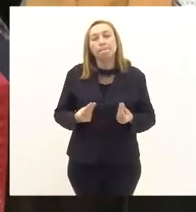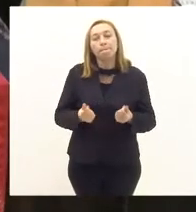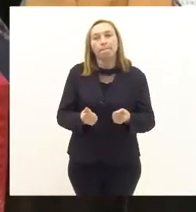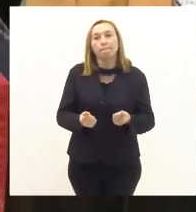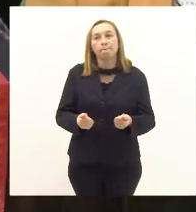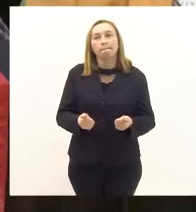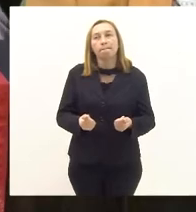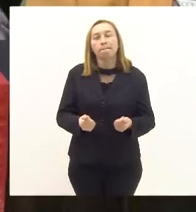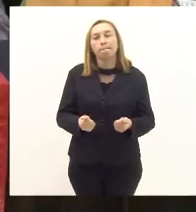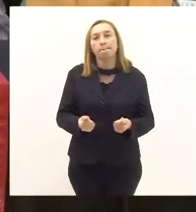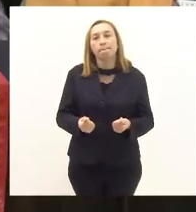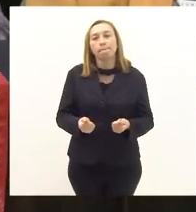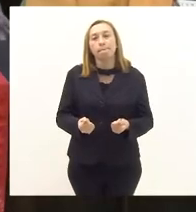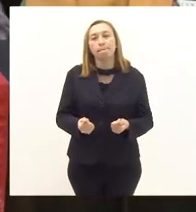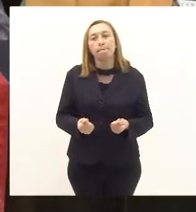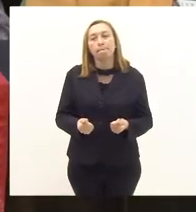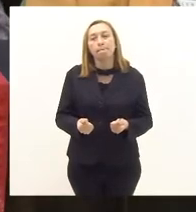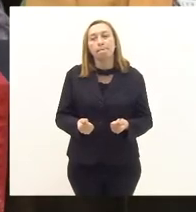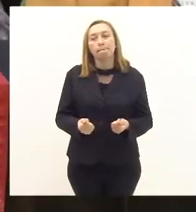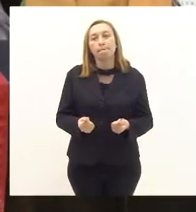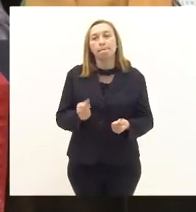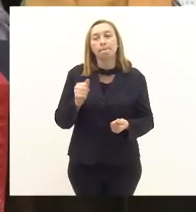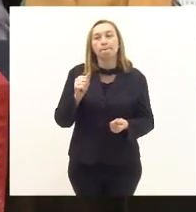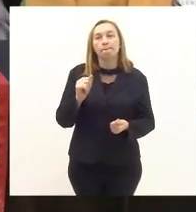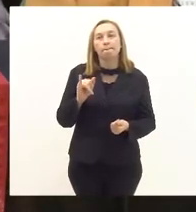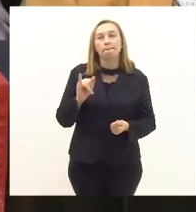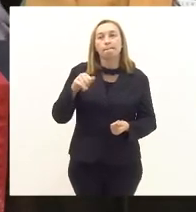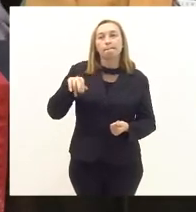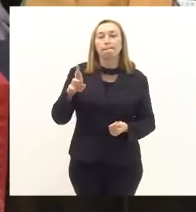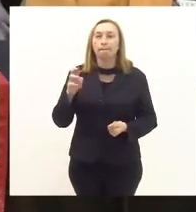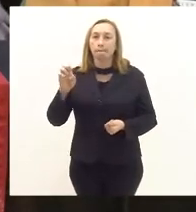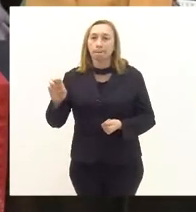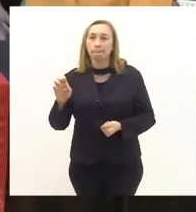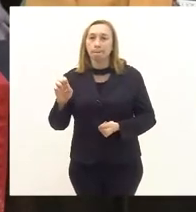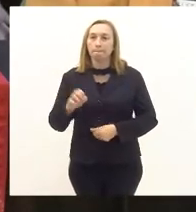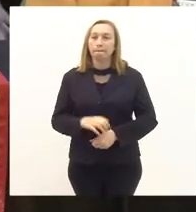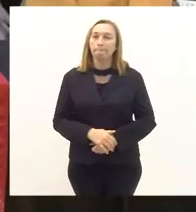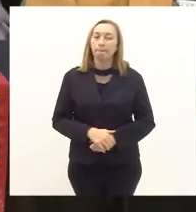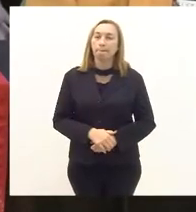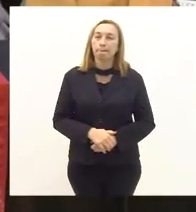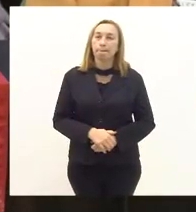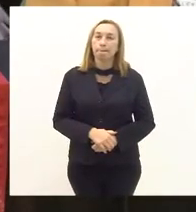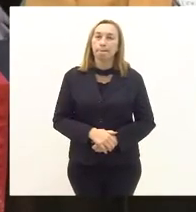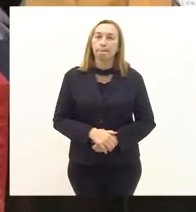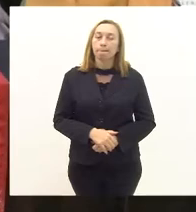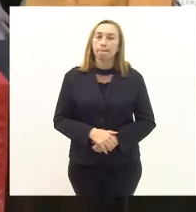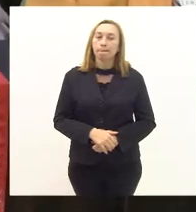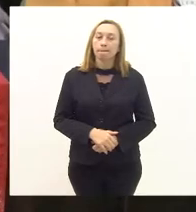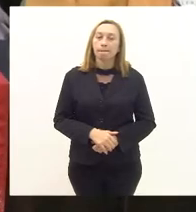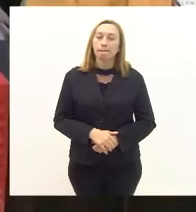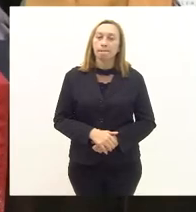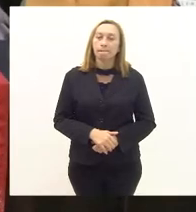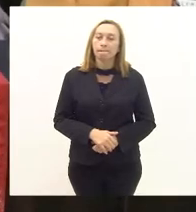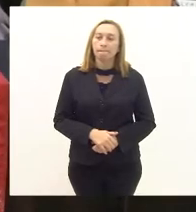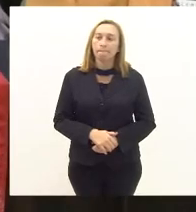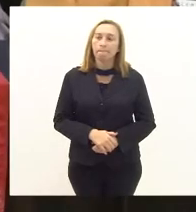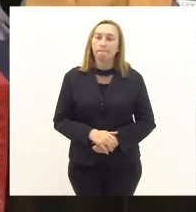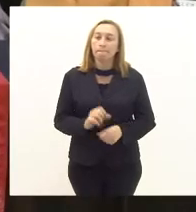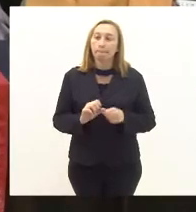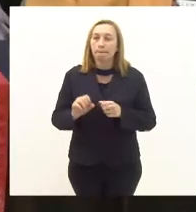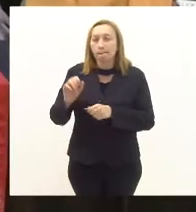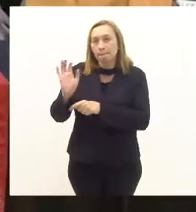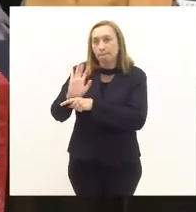isso, ela, a Ingrid, Ingrid Jeromic, ela fez um